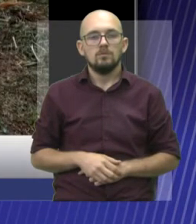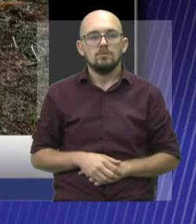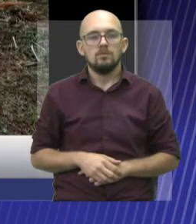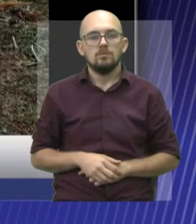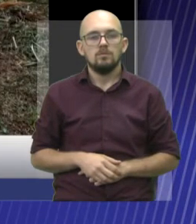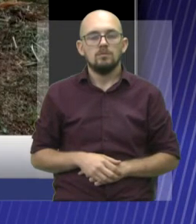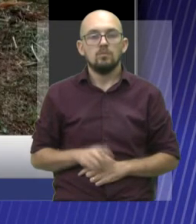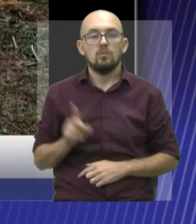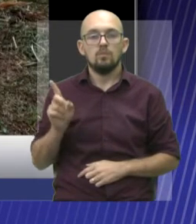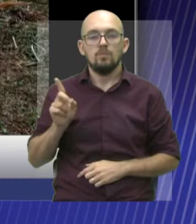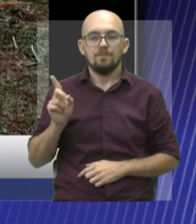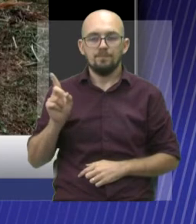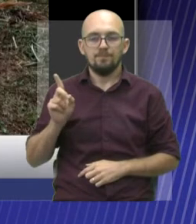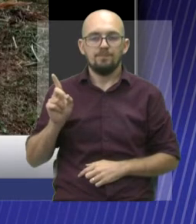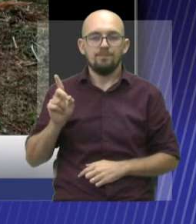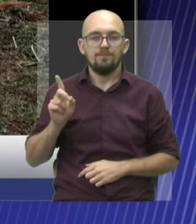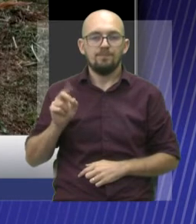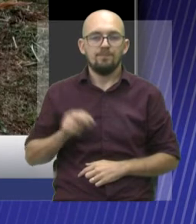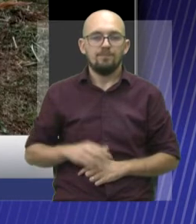Essa área,